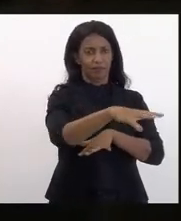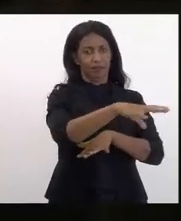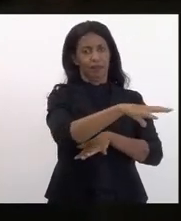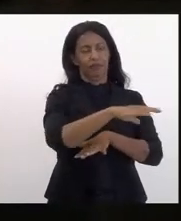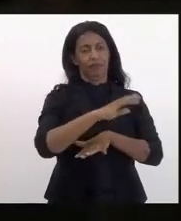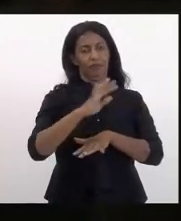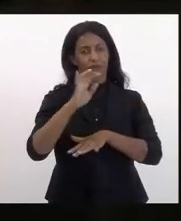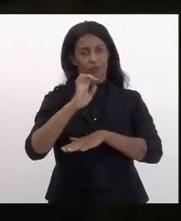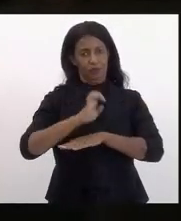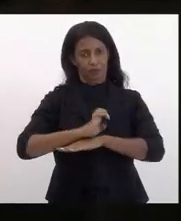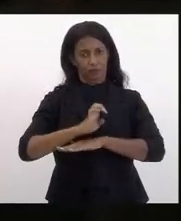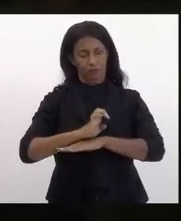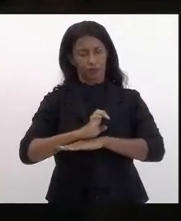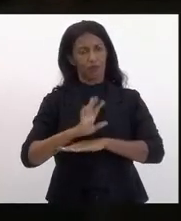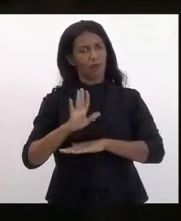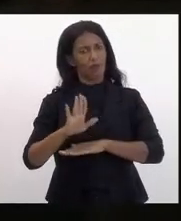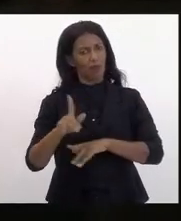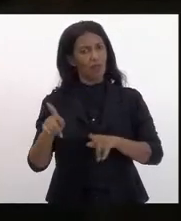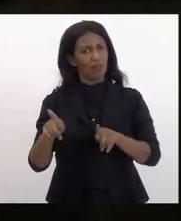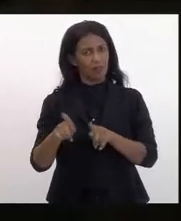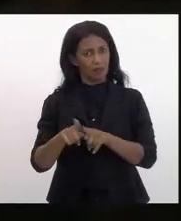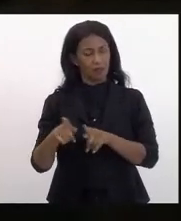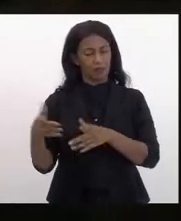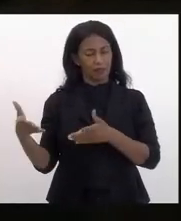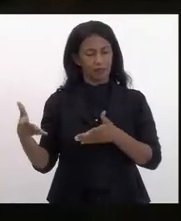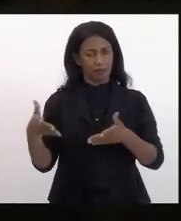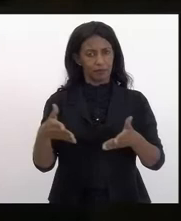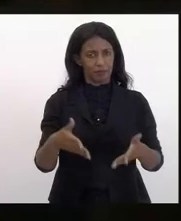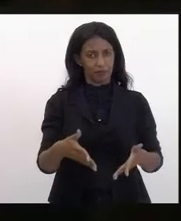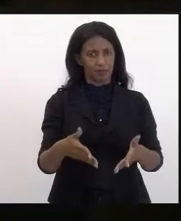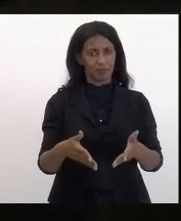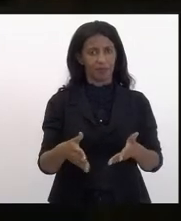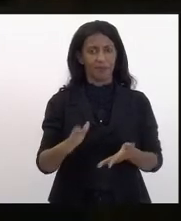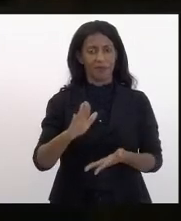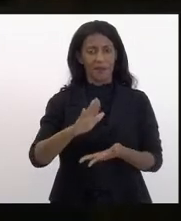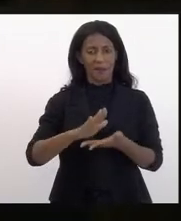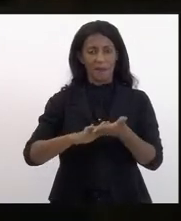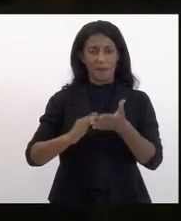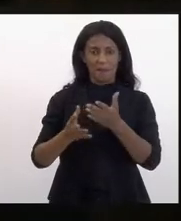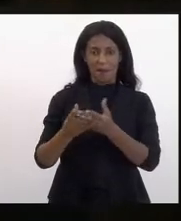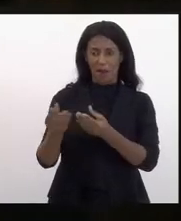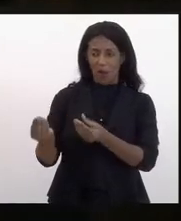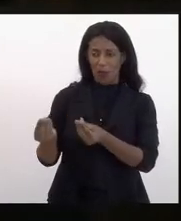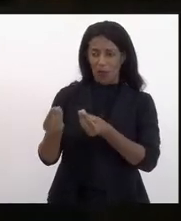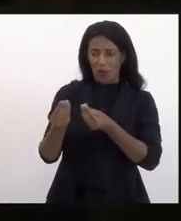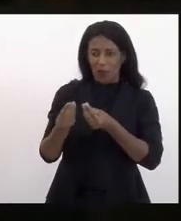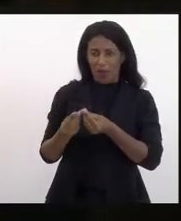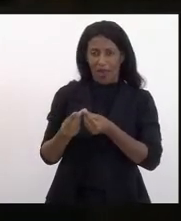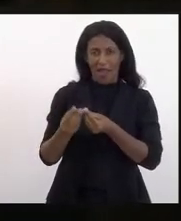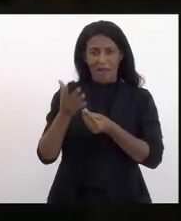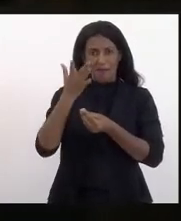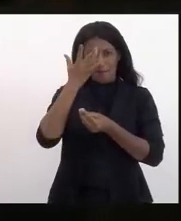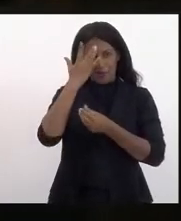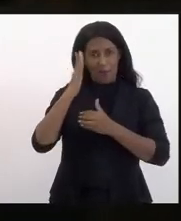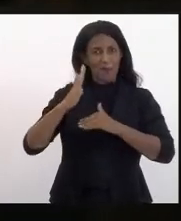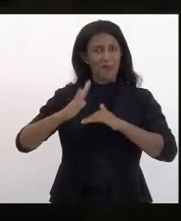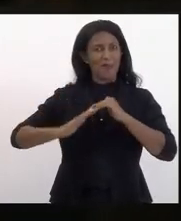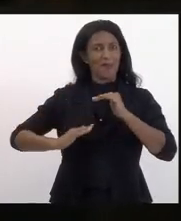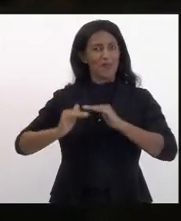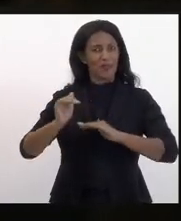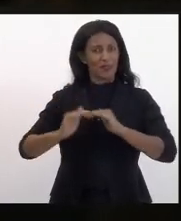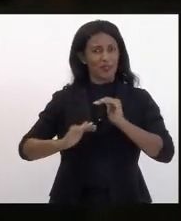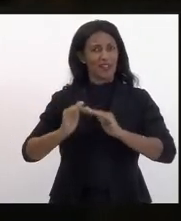estado. Mas também veio pela mão de paisagistas, como